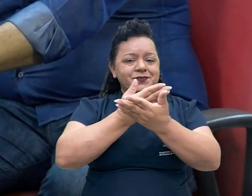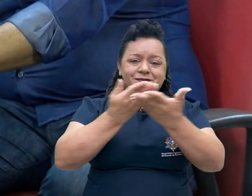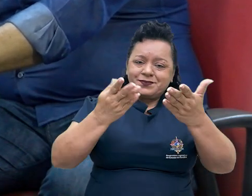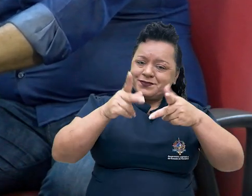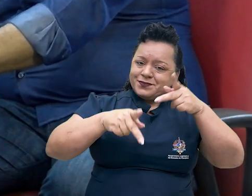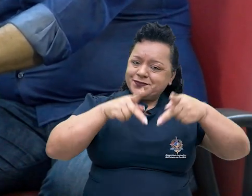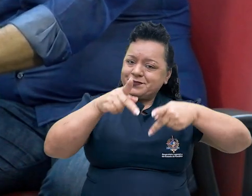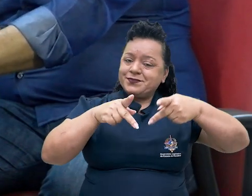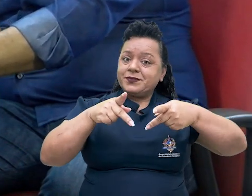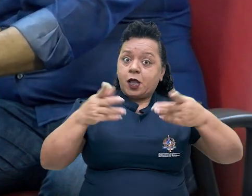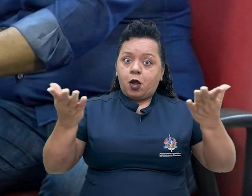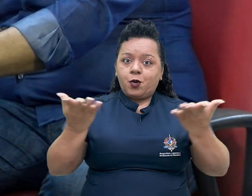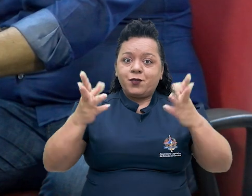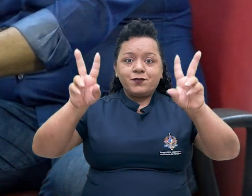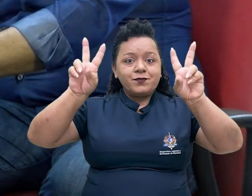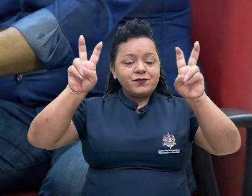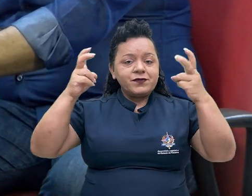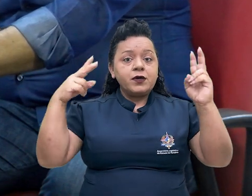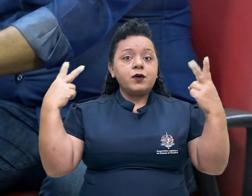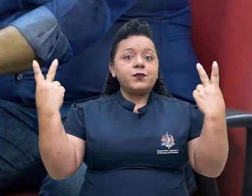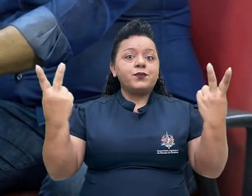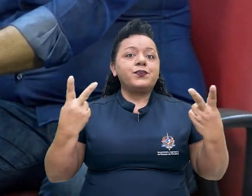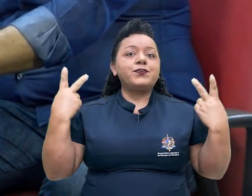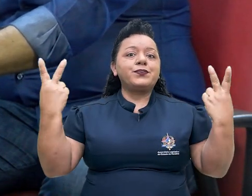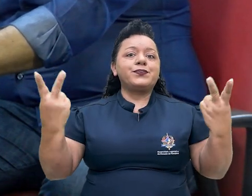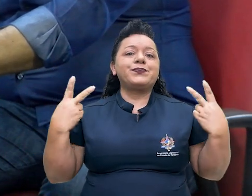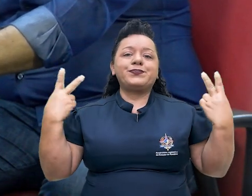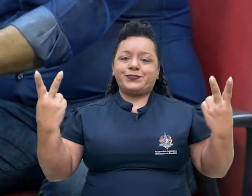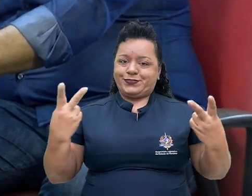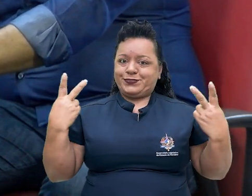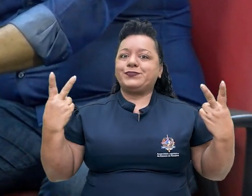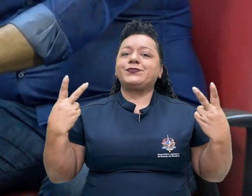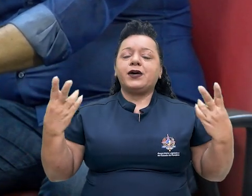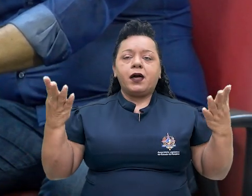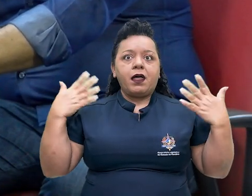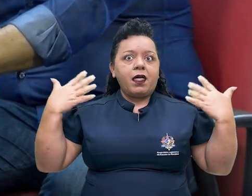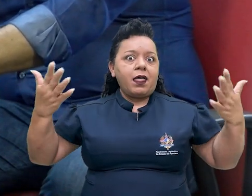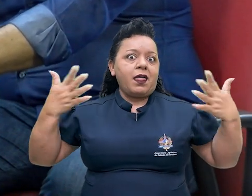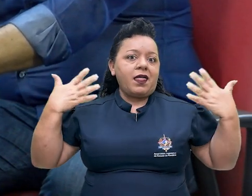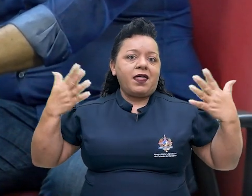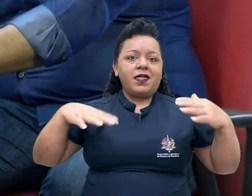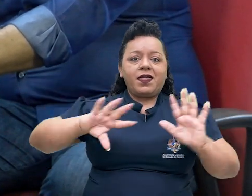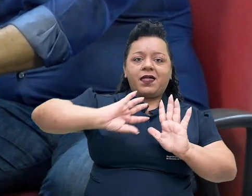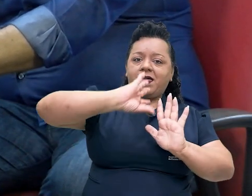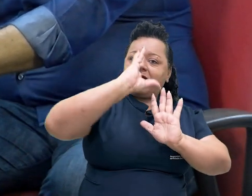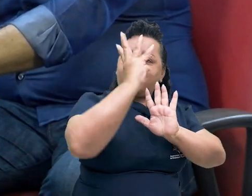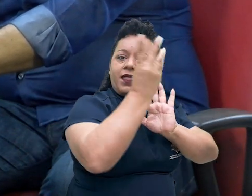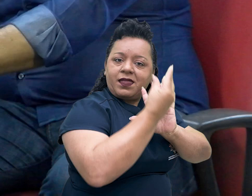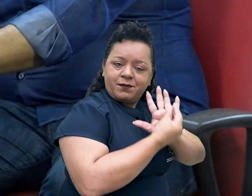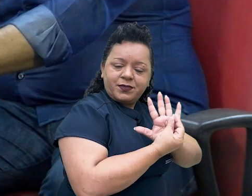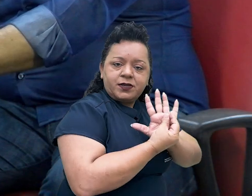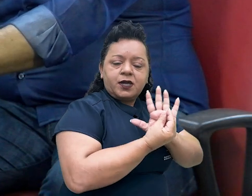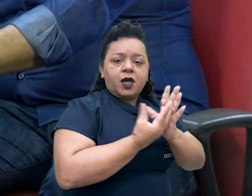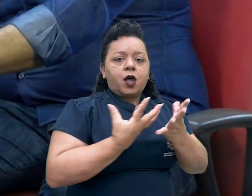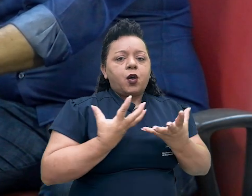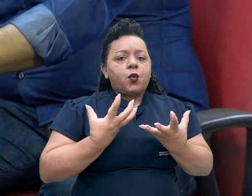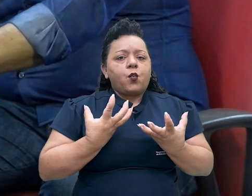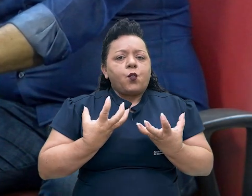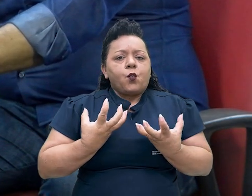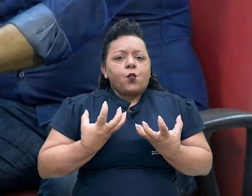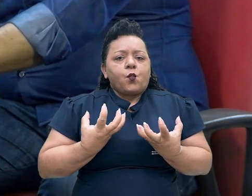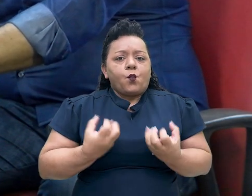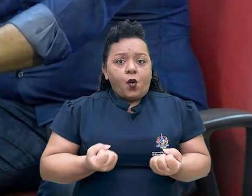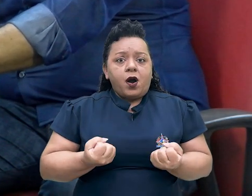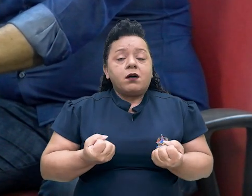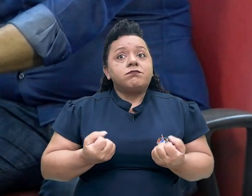informativo pra nossa população vamos falar hoje sobre o verão amazônico a seca que ente esse esse